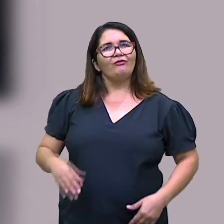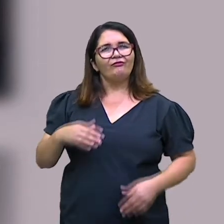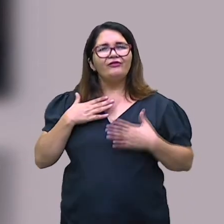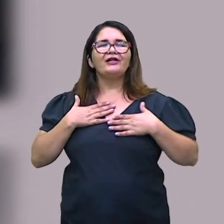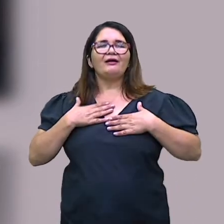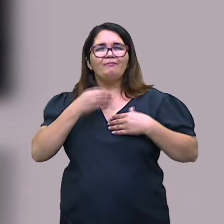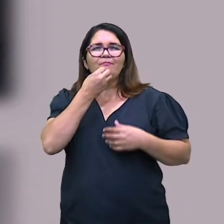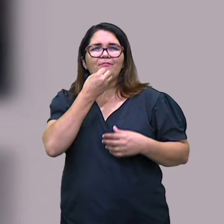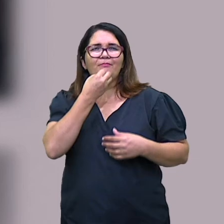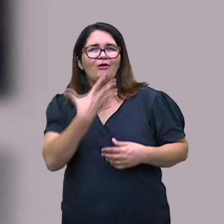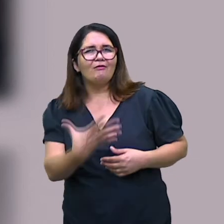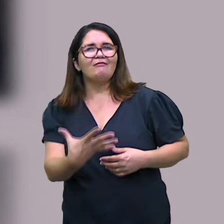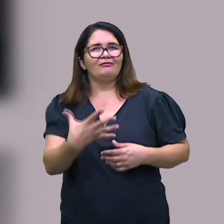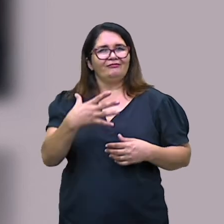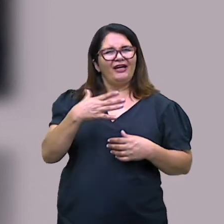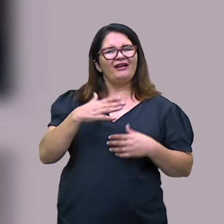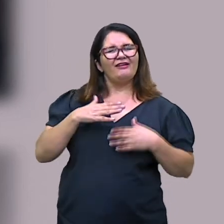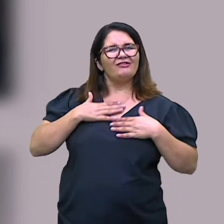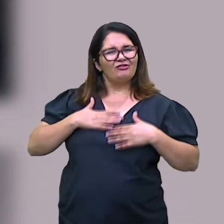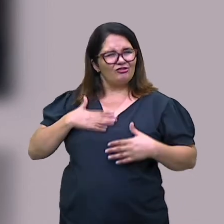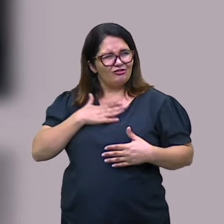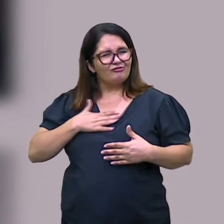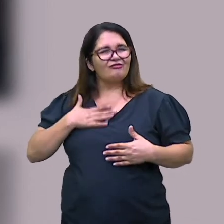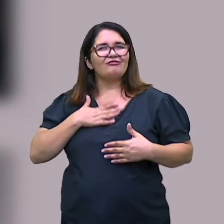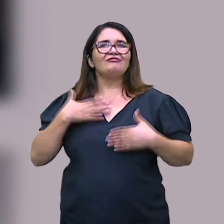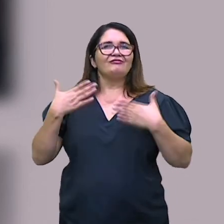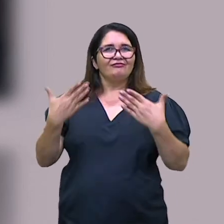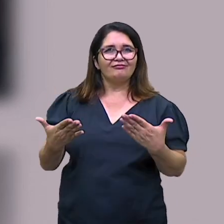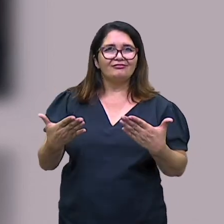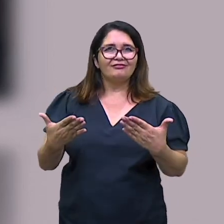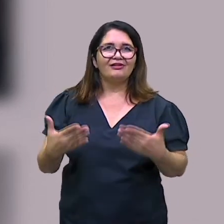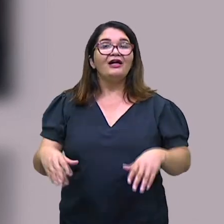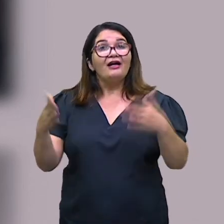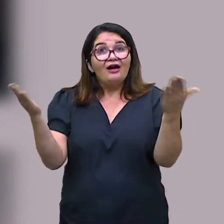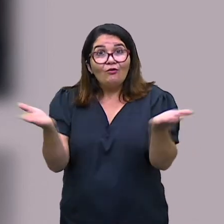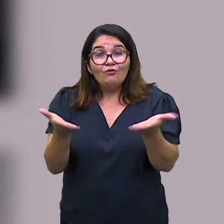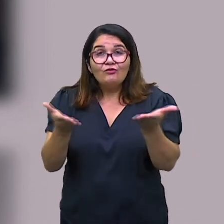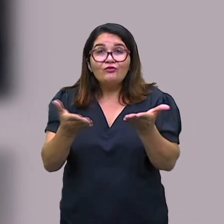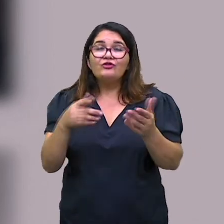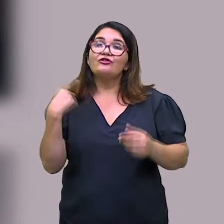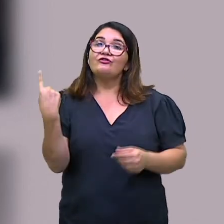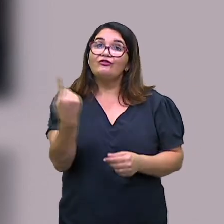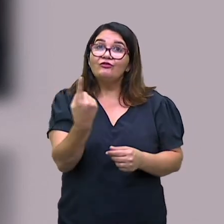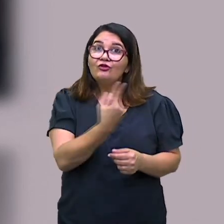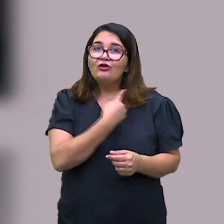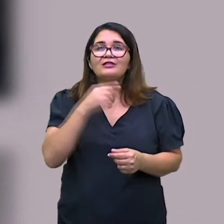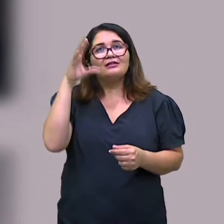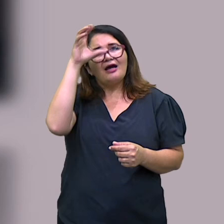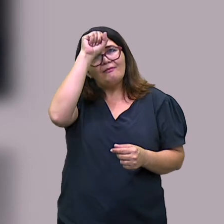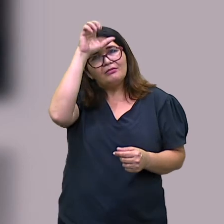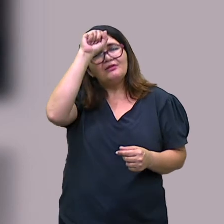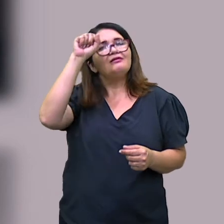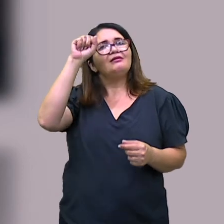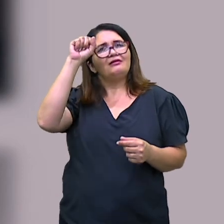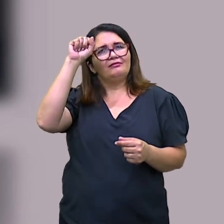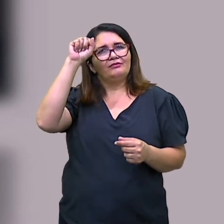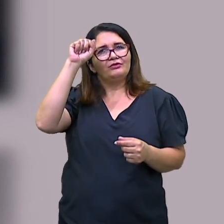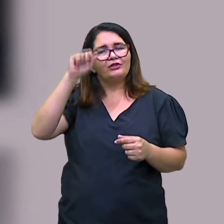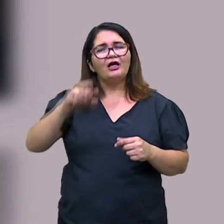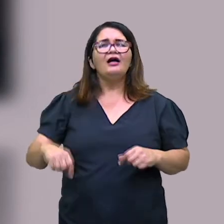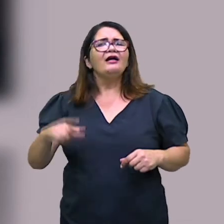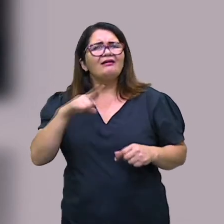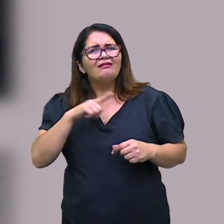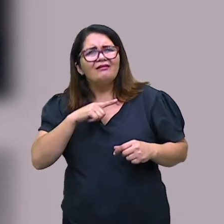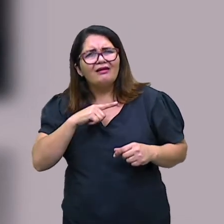dia de uma maneira bem tranquila. Hoje, vocês já aprenderam que nós temos diversas coisas